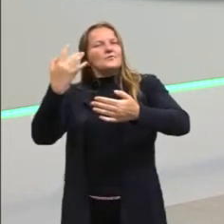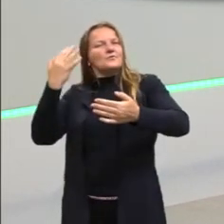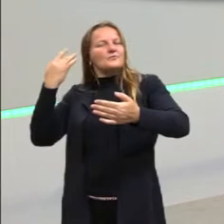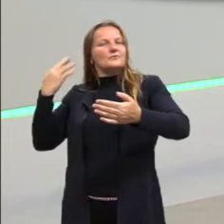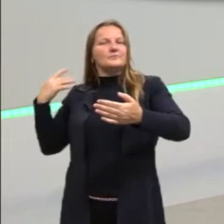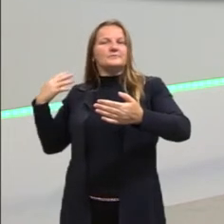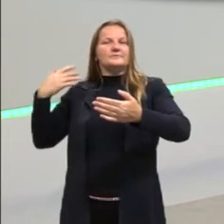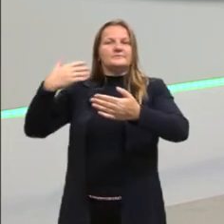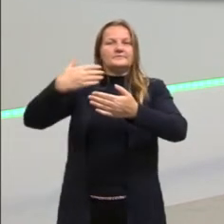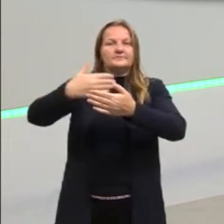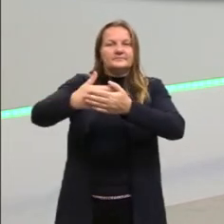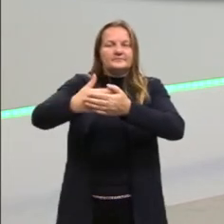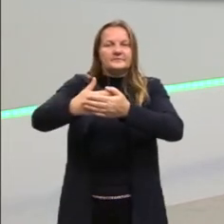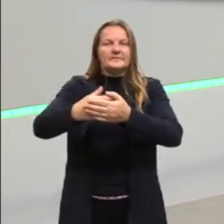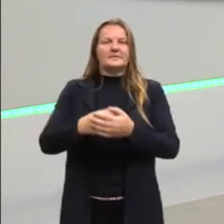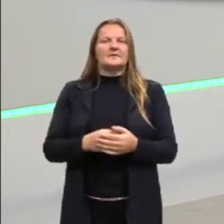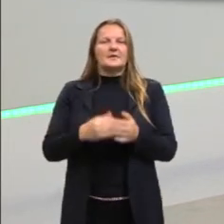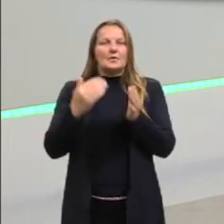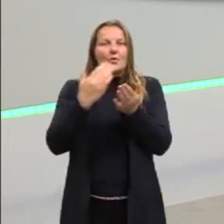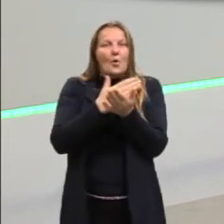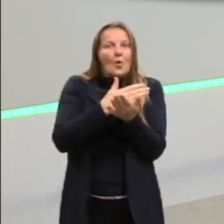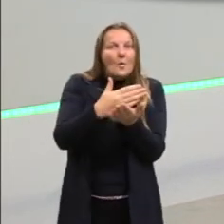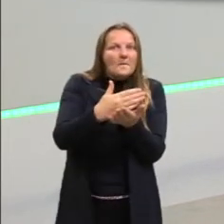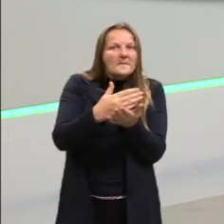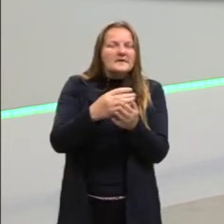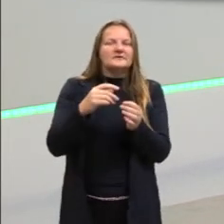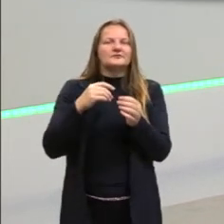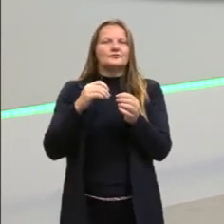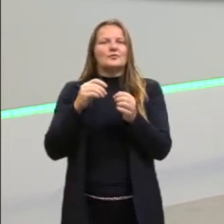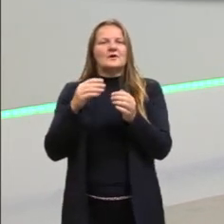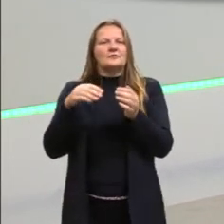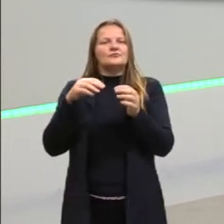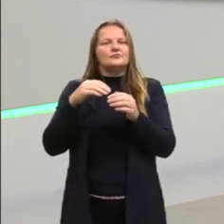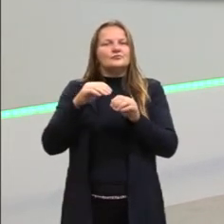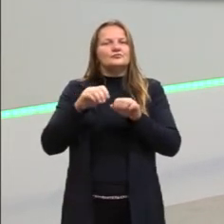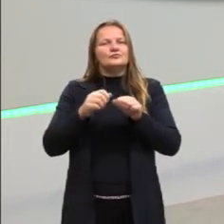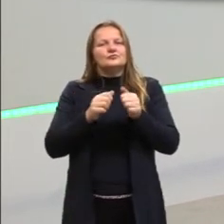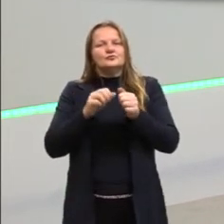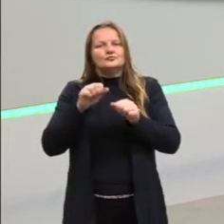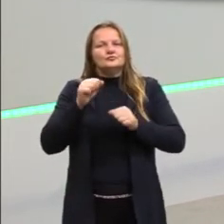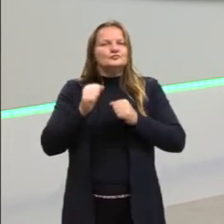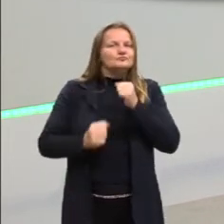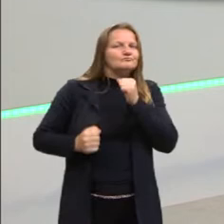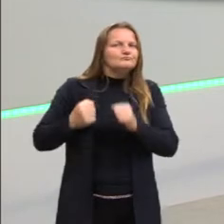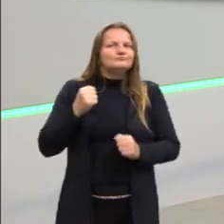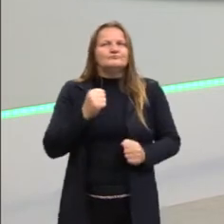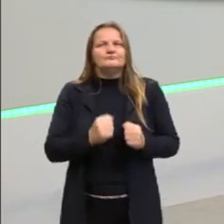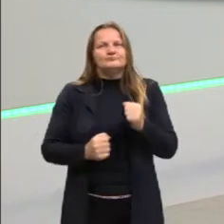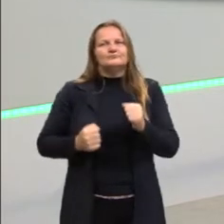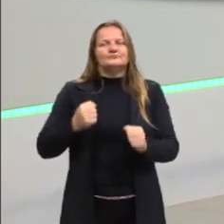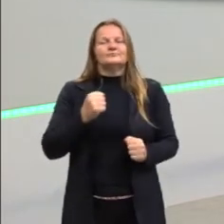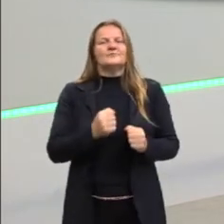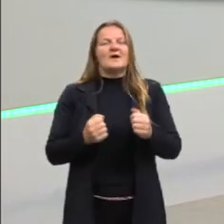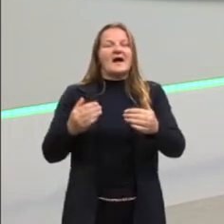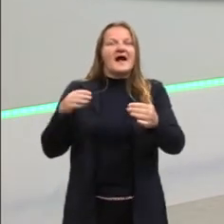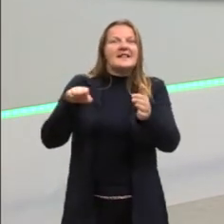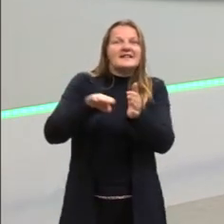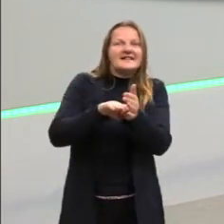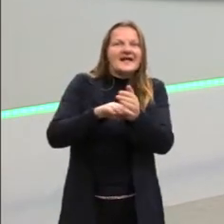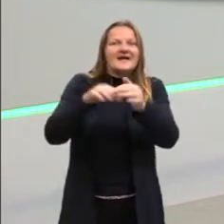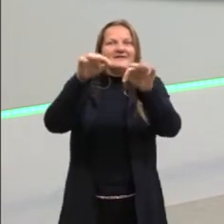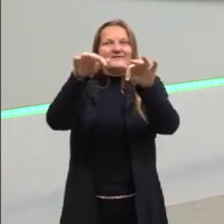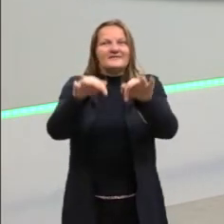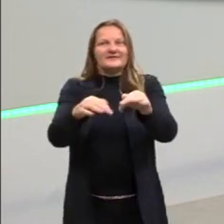nosso projeto, lá na ponta, né? E a gente foi fazendo toda a preparação para chegar aí no